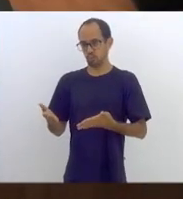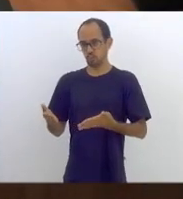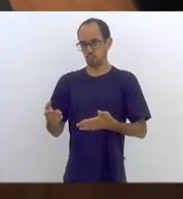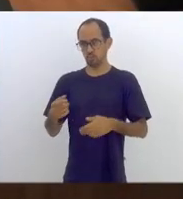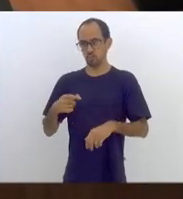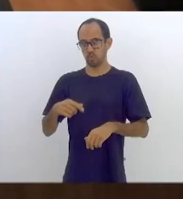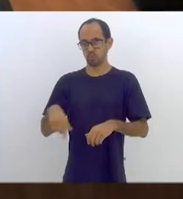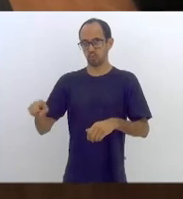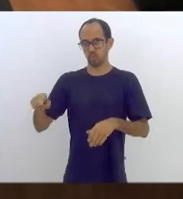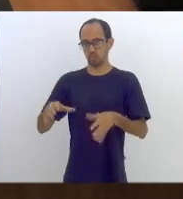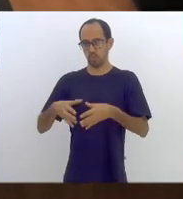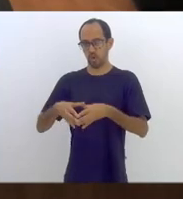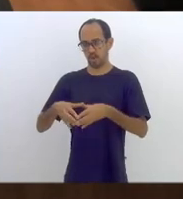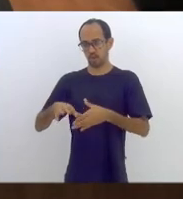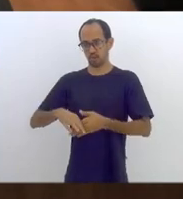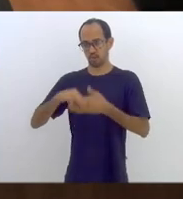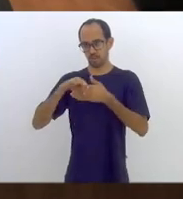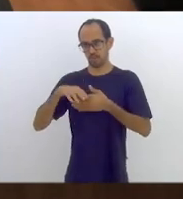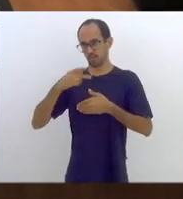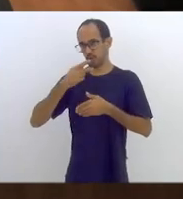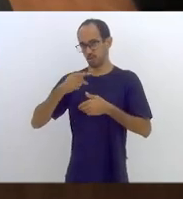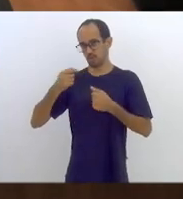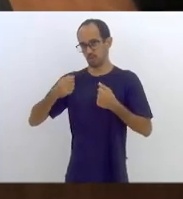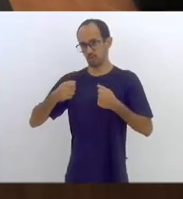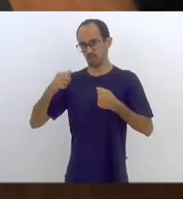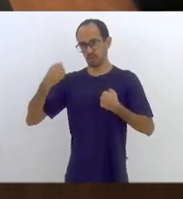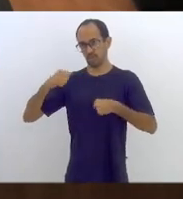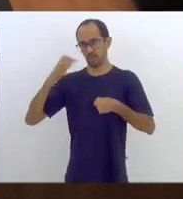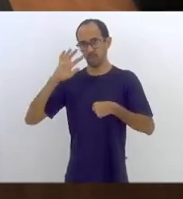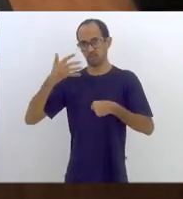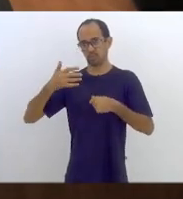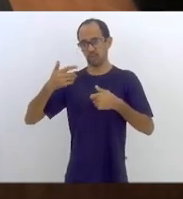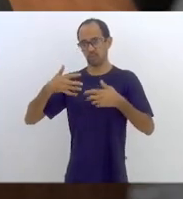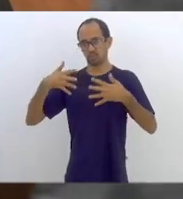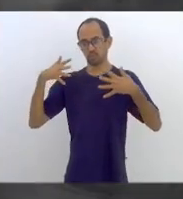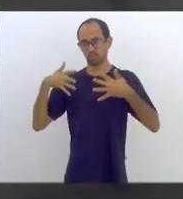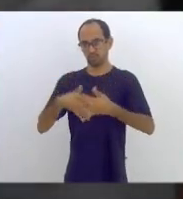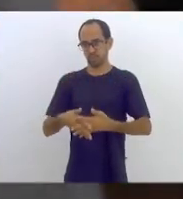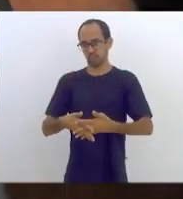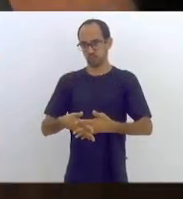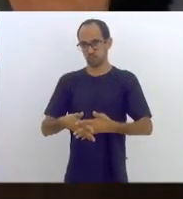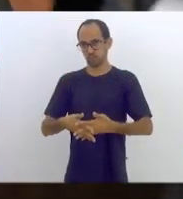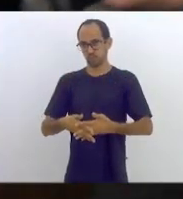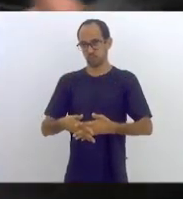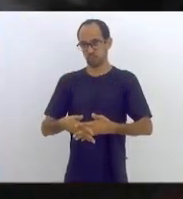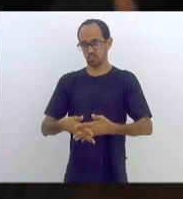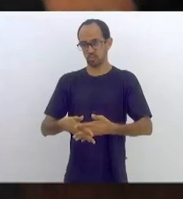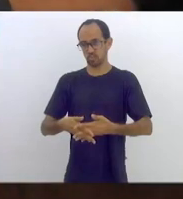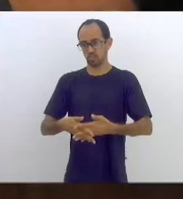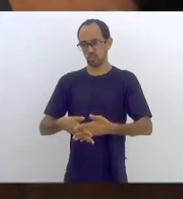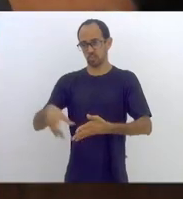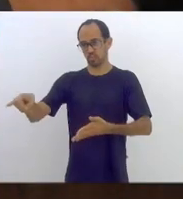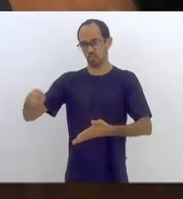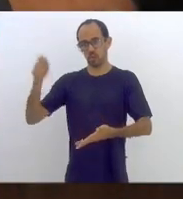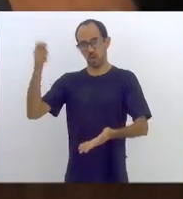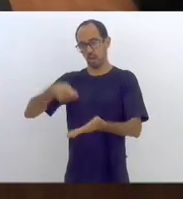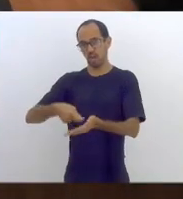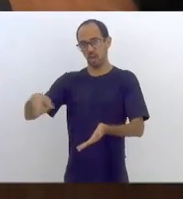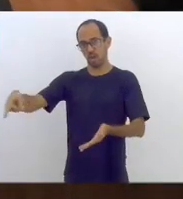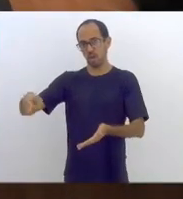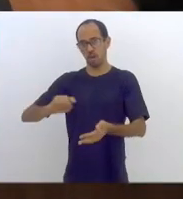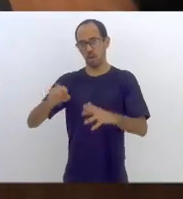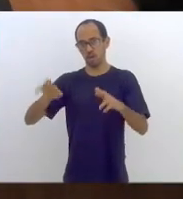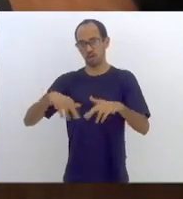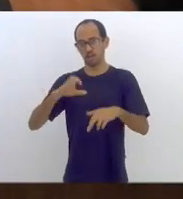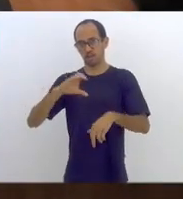você falou que faltava resolver um empecilho porque senão eu sou da hora se não